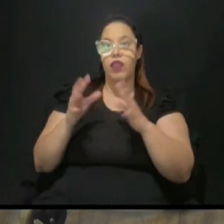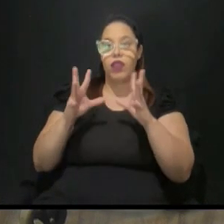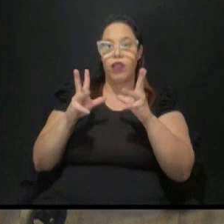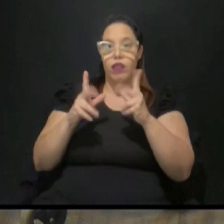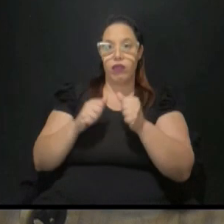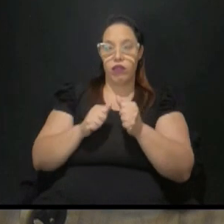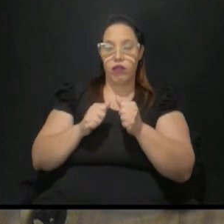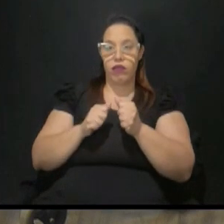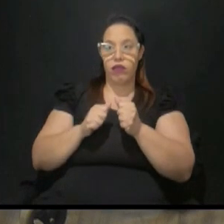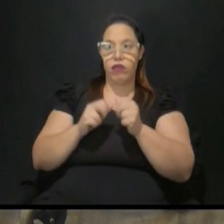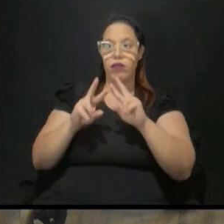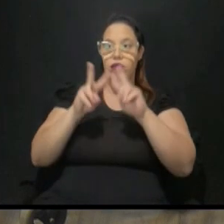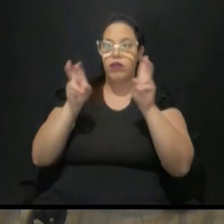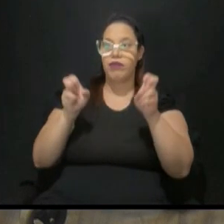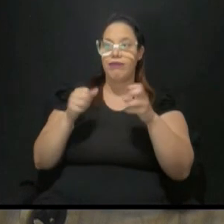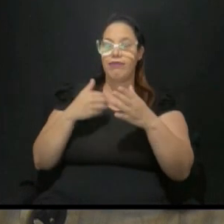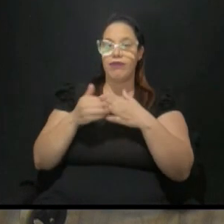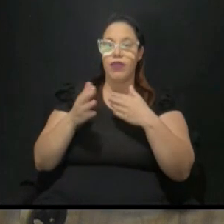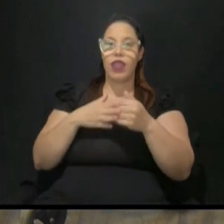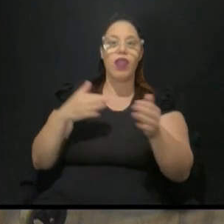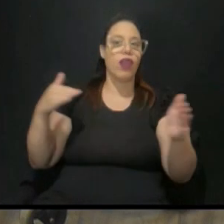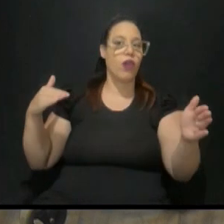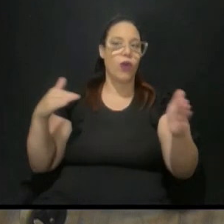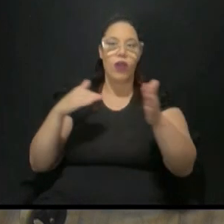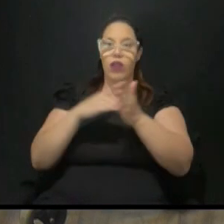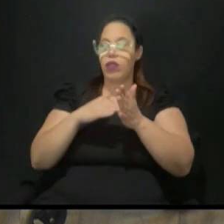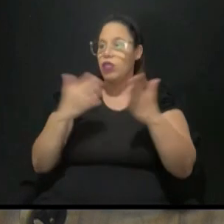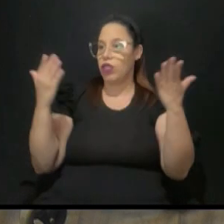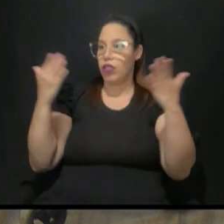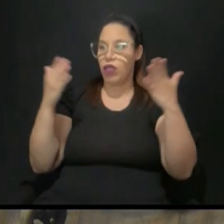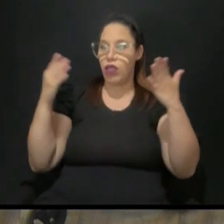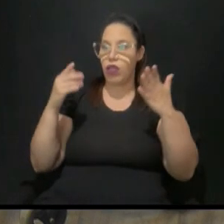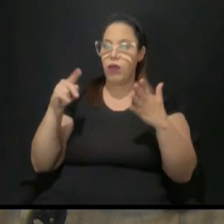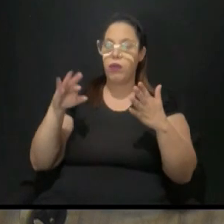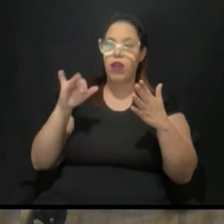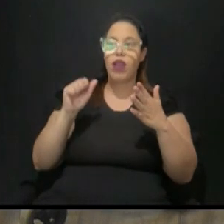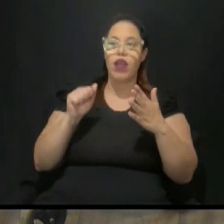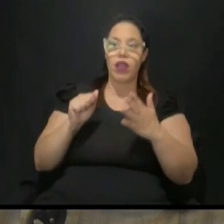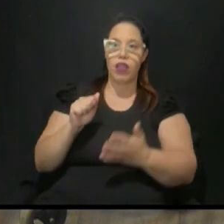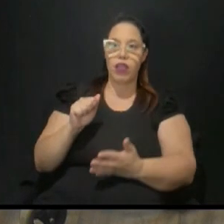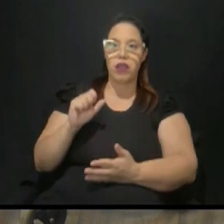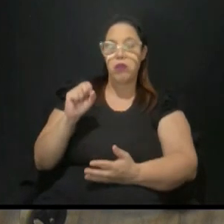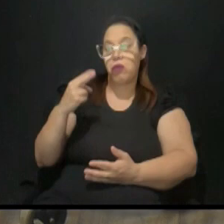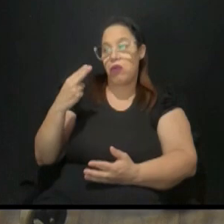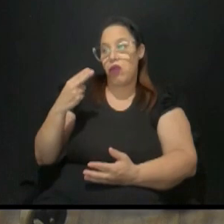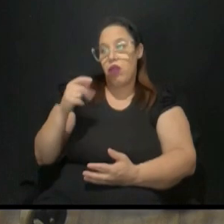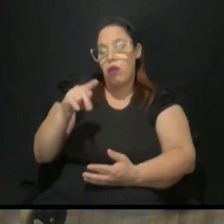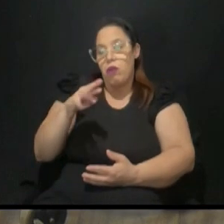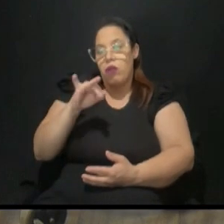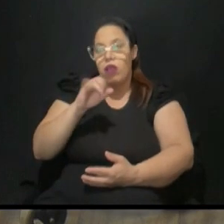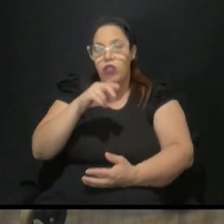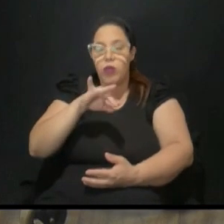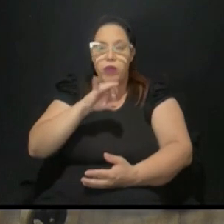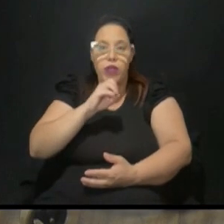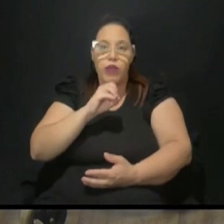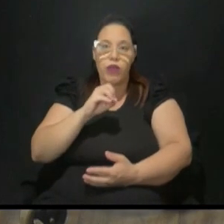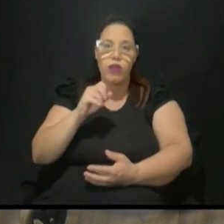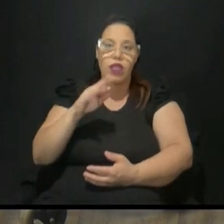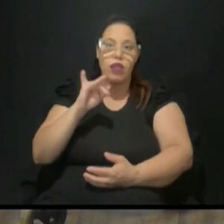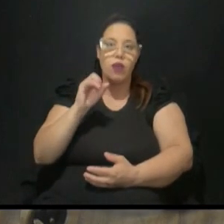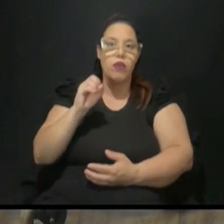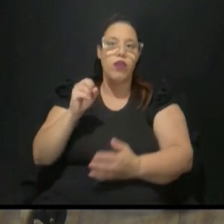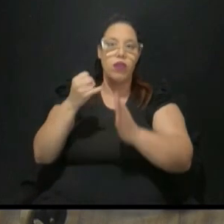não adianta ir direto agora lá na Praça Emílio Rached ou na Praça Argemiro Roque no São Bernardo para fazer a inscrição, é tudo